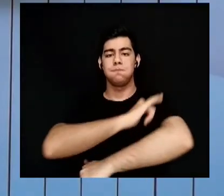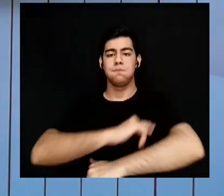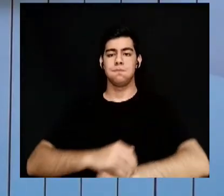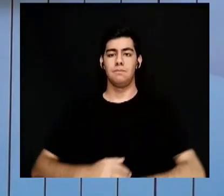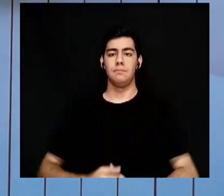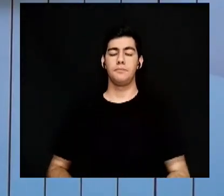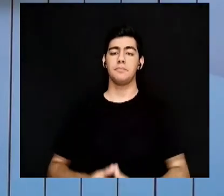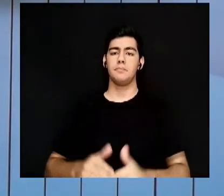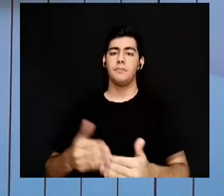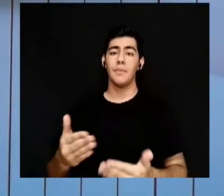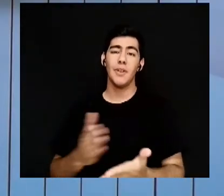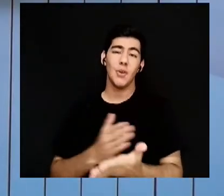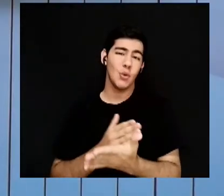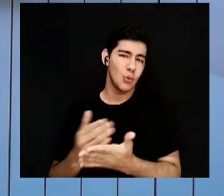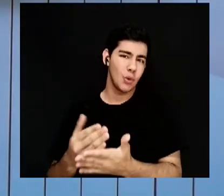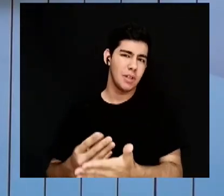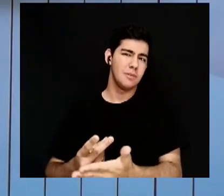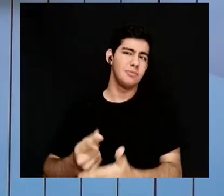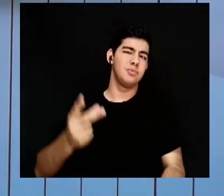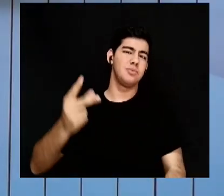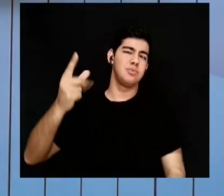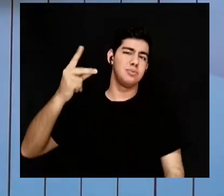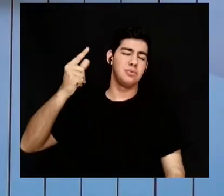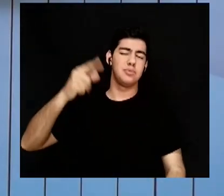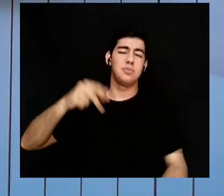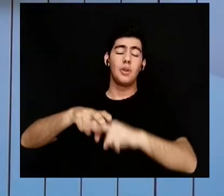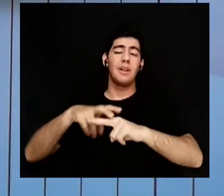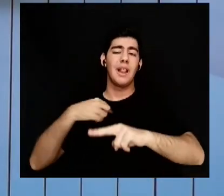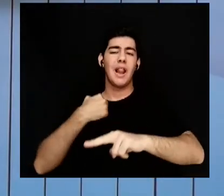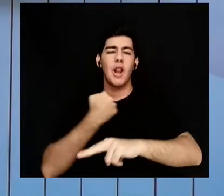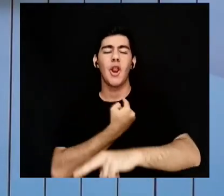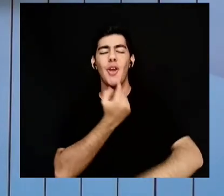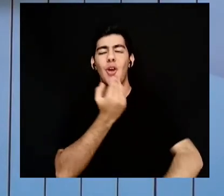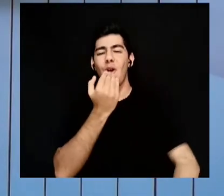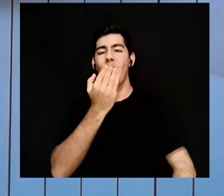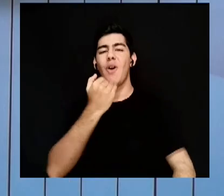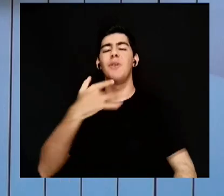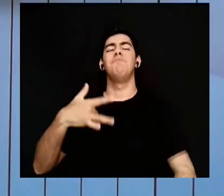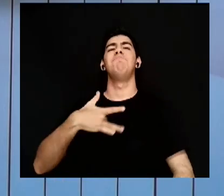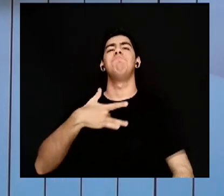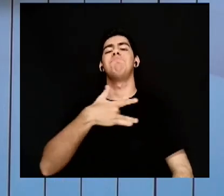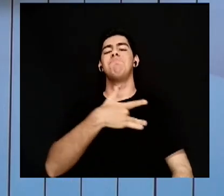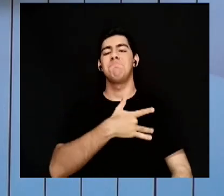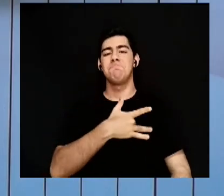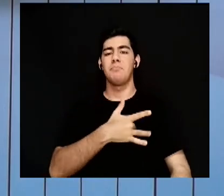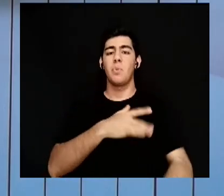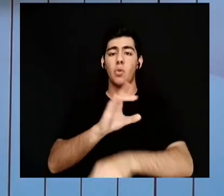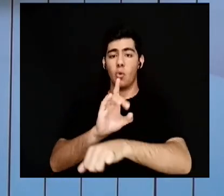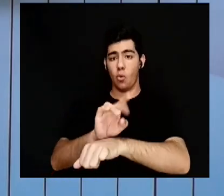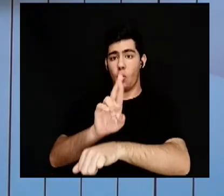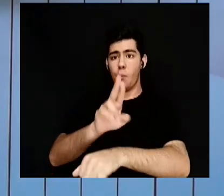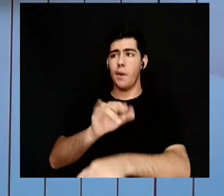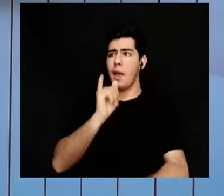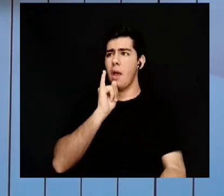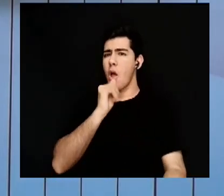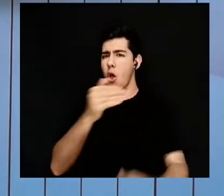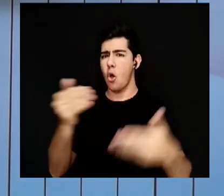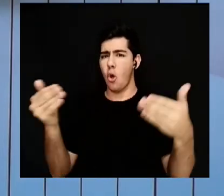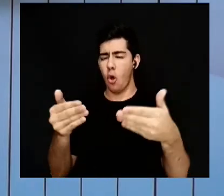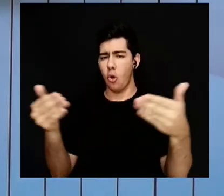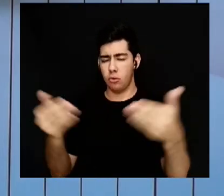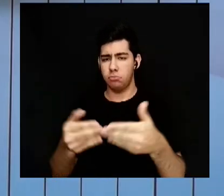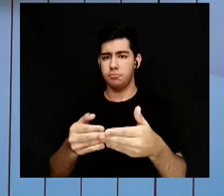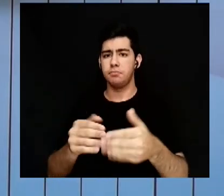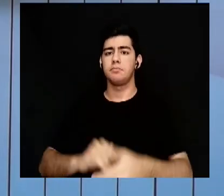início com a nossa alimentação saudável, né? Doutora, hoje, sobre homem e